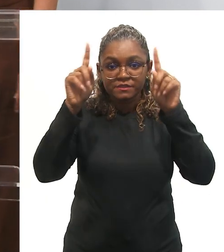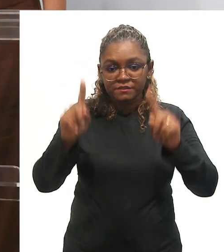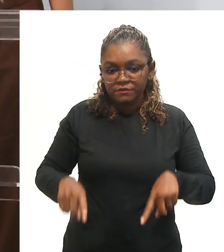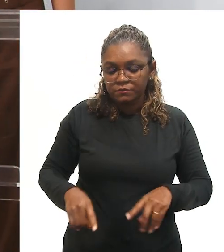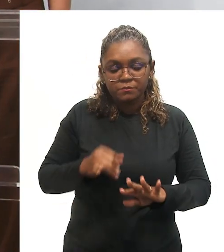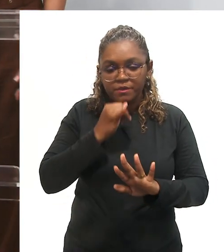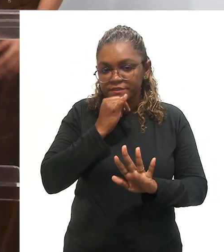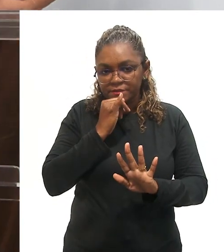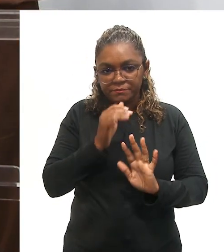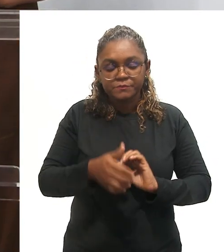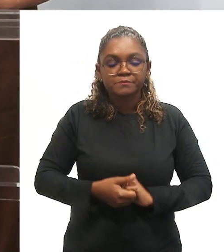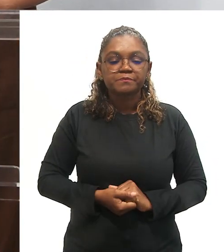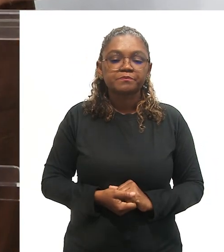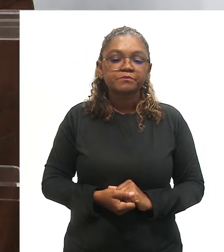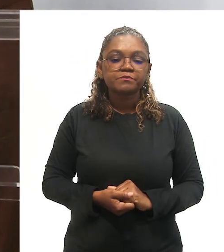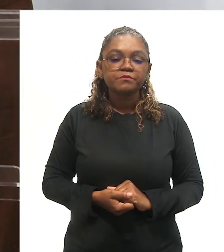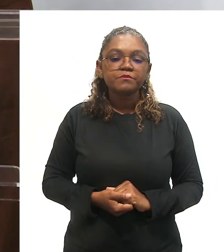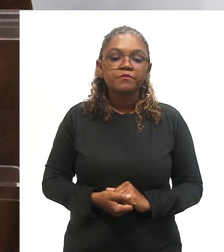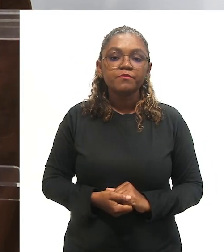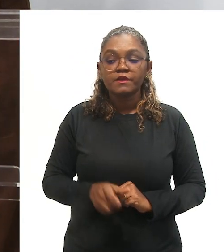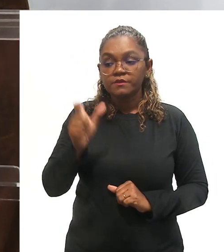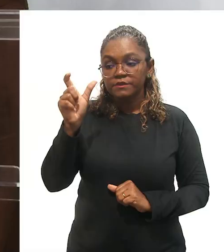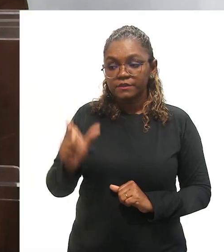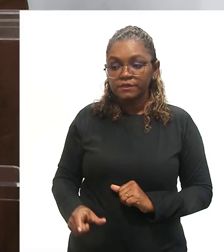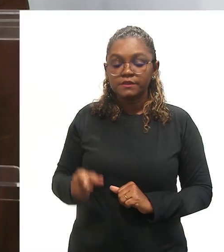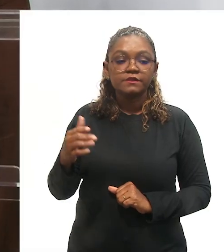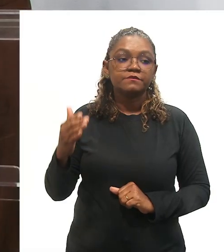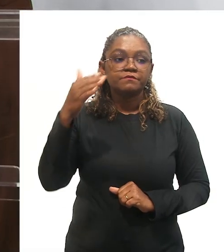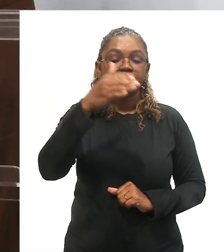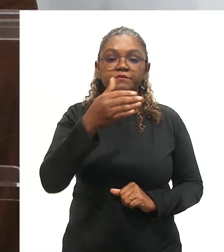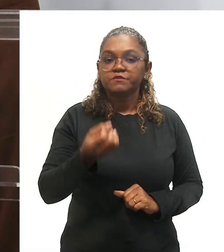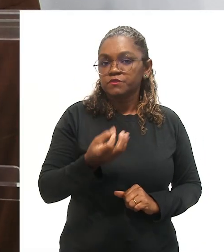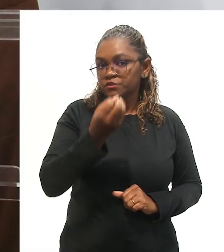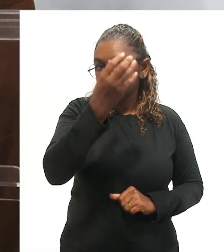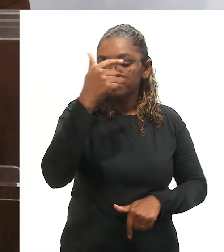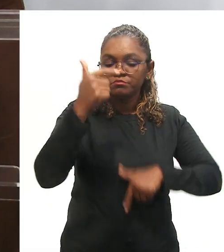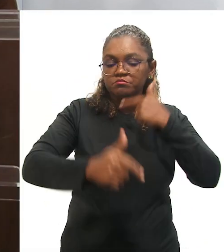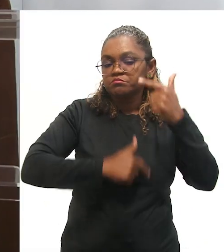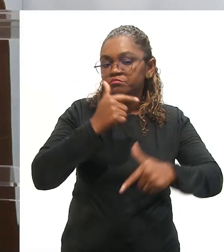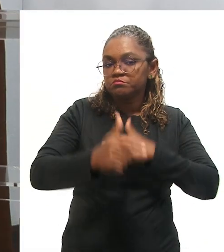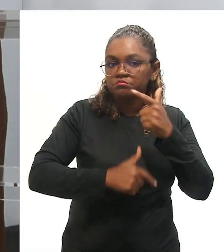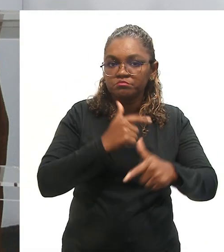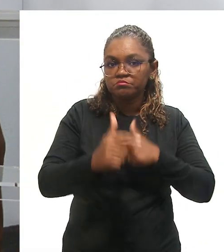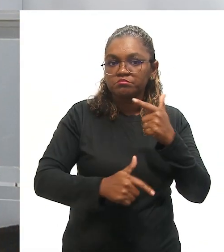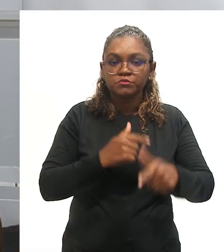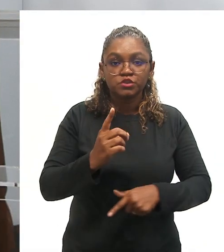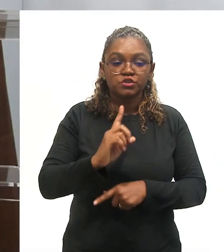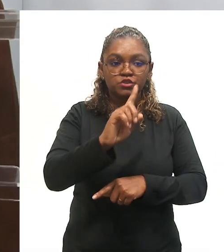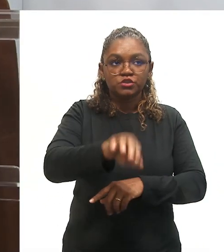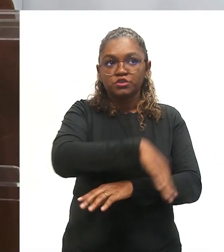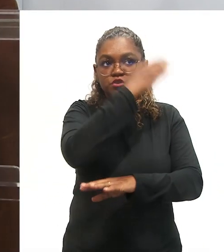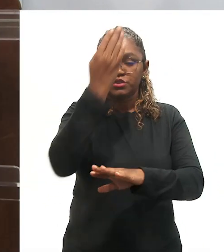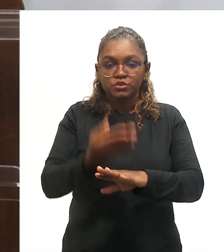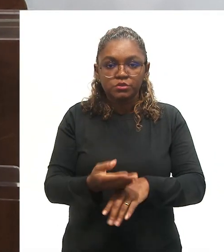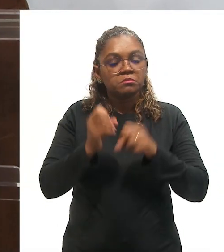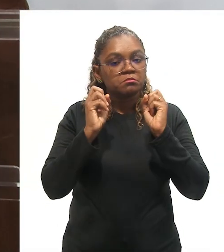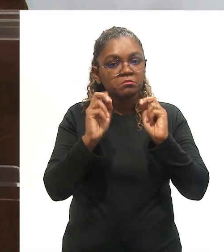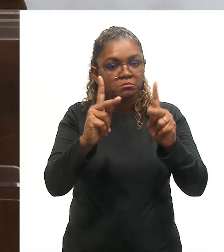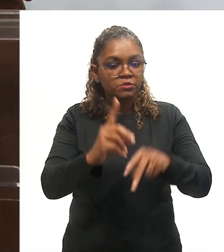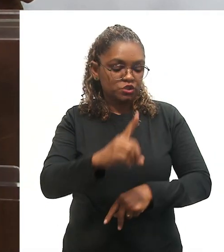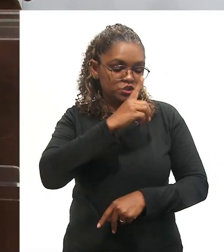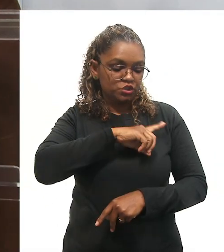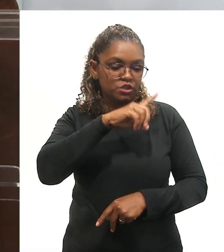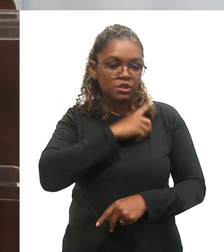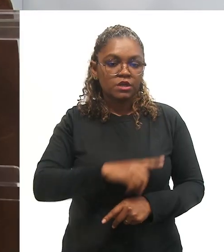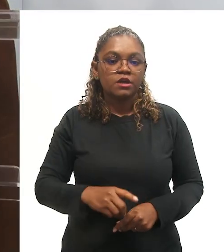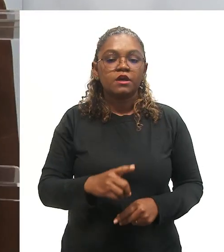foi fazer uma viagem a trabalho, foi designado e recebeu sua diária. Mudou de exercício, aí a diária dele